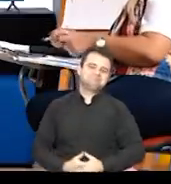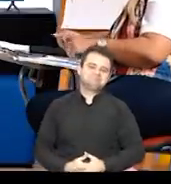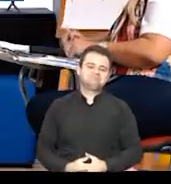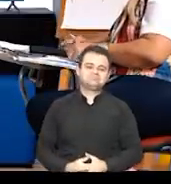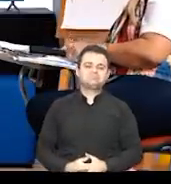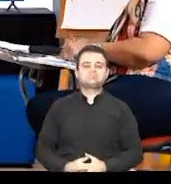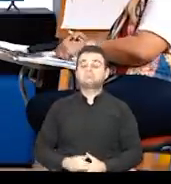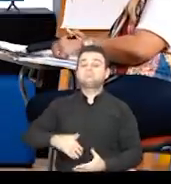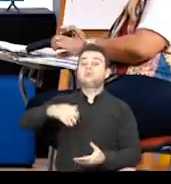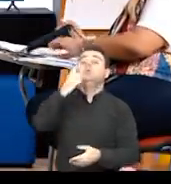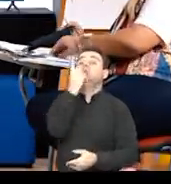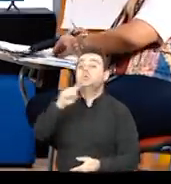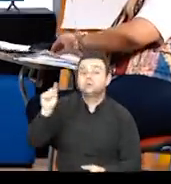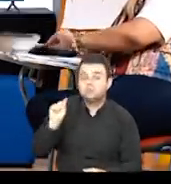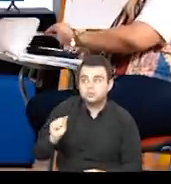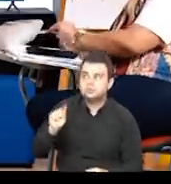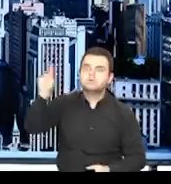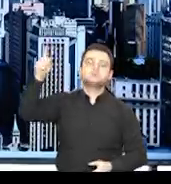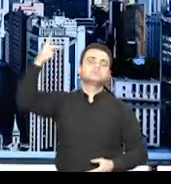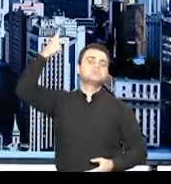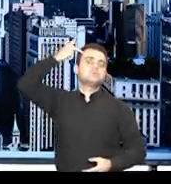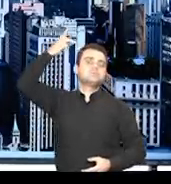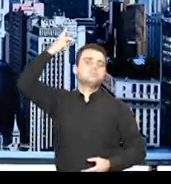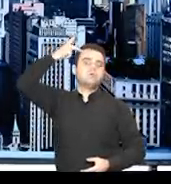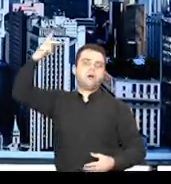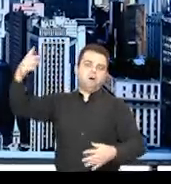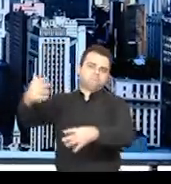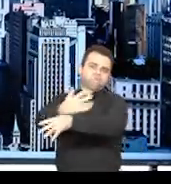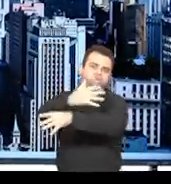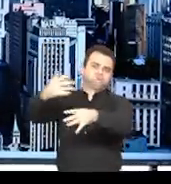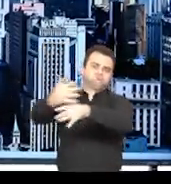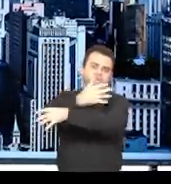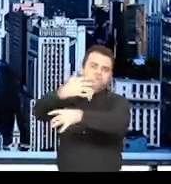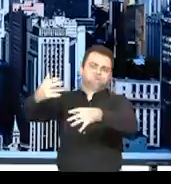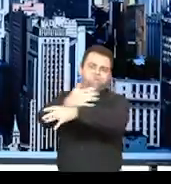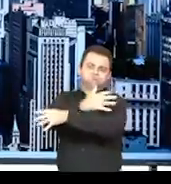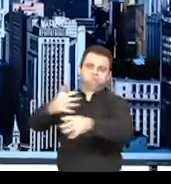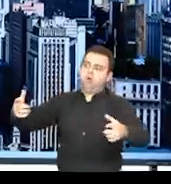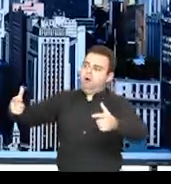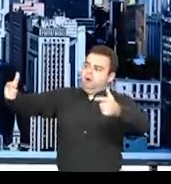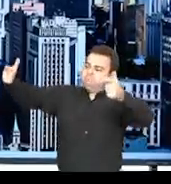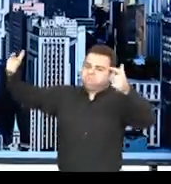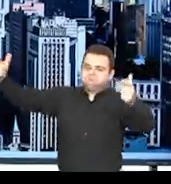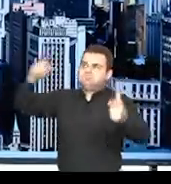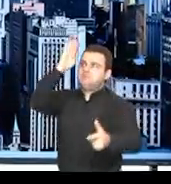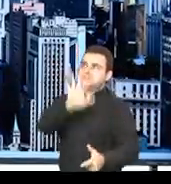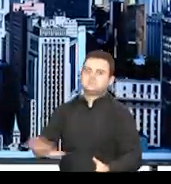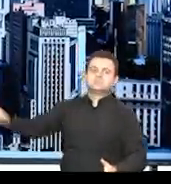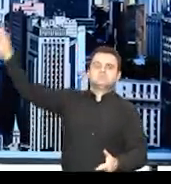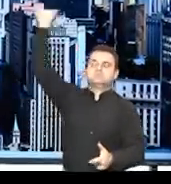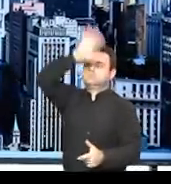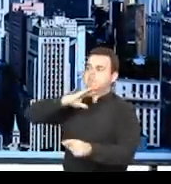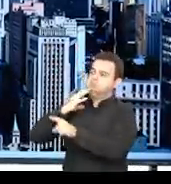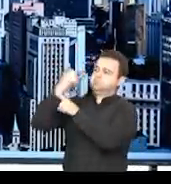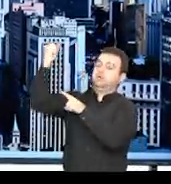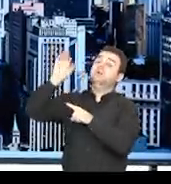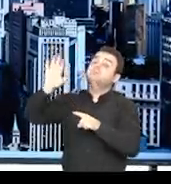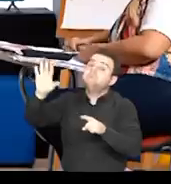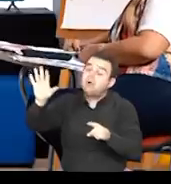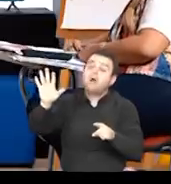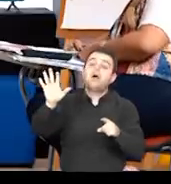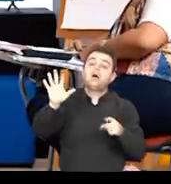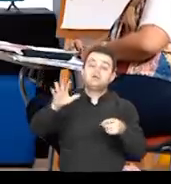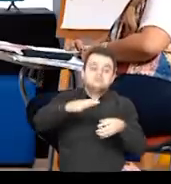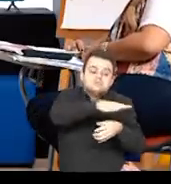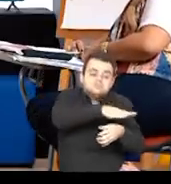Por último, temos a cidade de São Paulo, altamente urbanizada, é a maior cidade do Brasil, mas não o maior município.